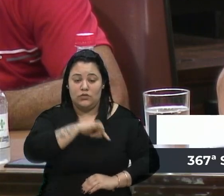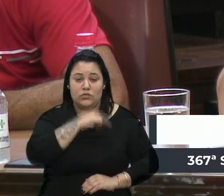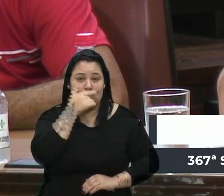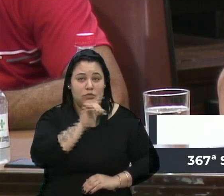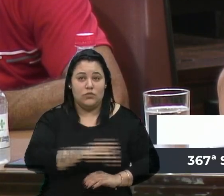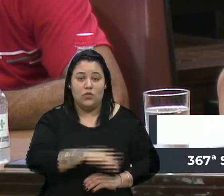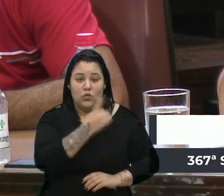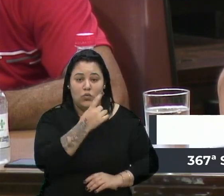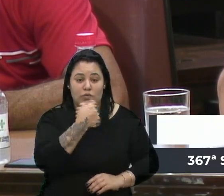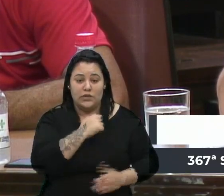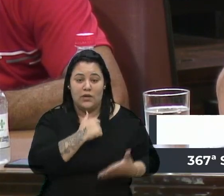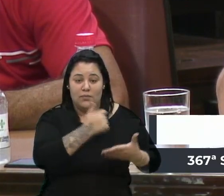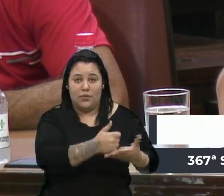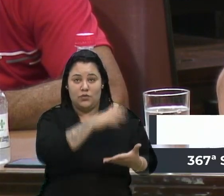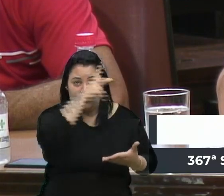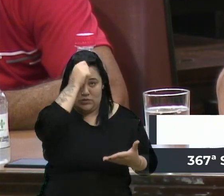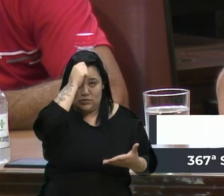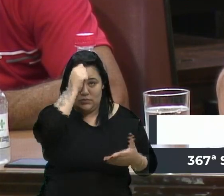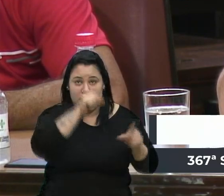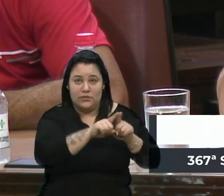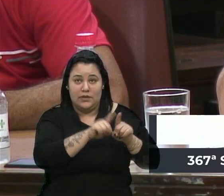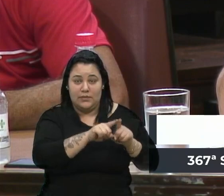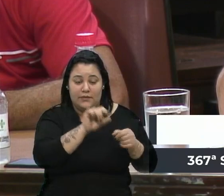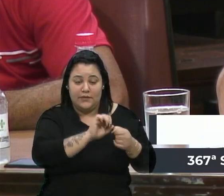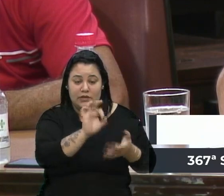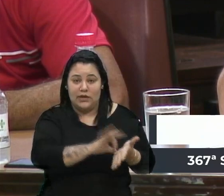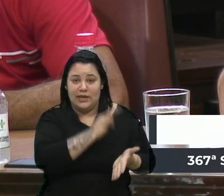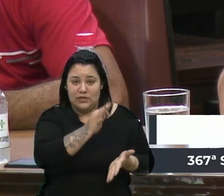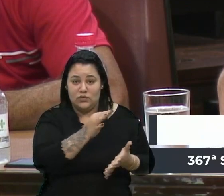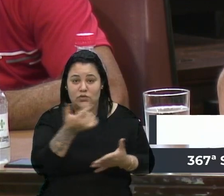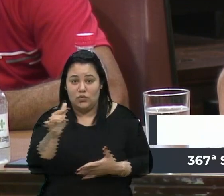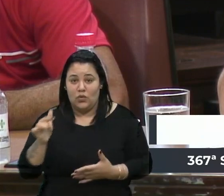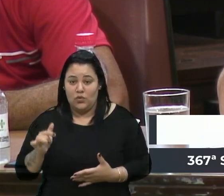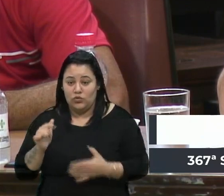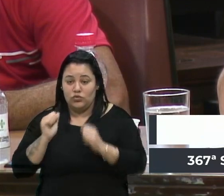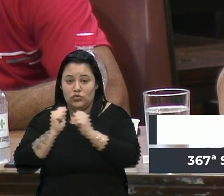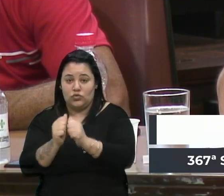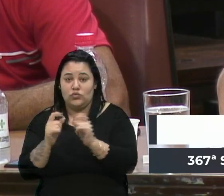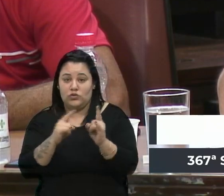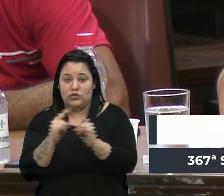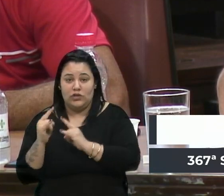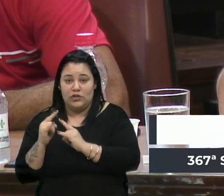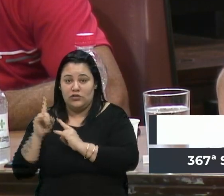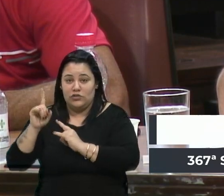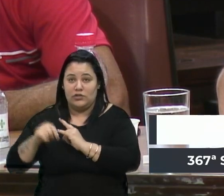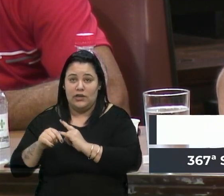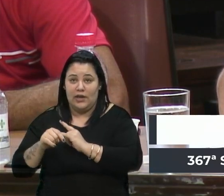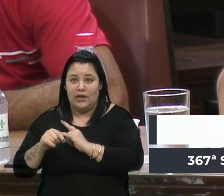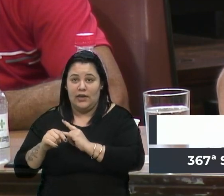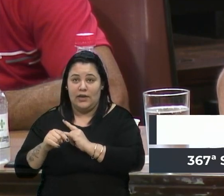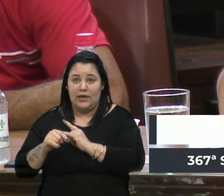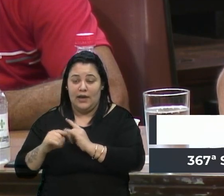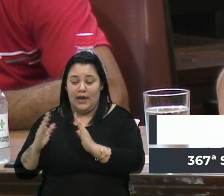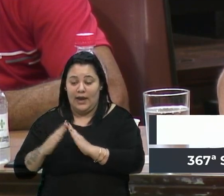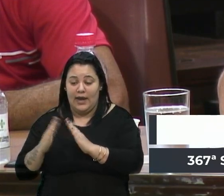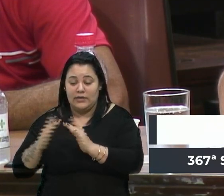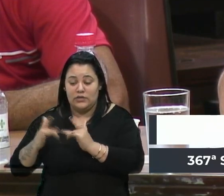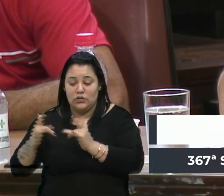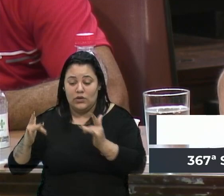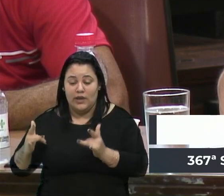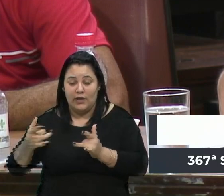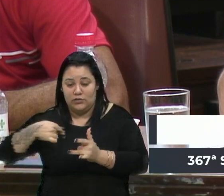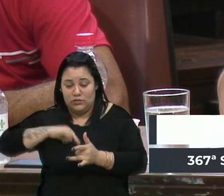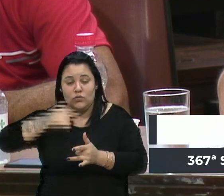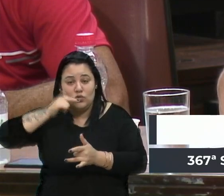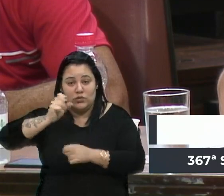apoio do município, que o município se cadastre, e o outro através da entidade, que é a hospedagem solidária, que nós vamos conseguir para o ano que vem, o inverno